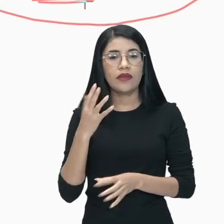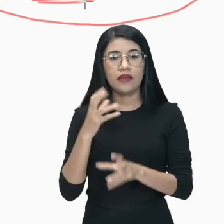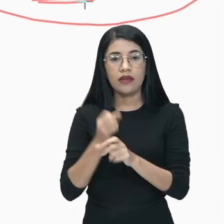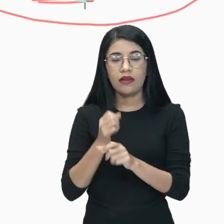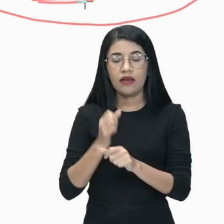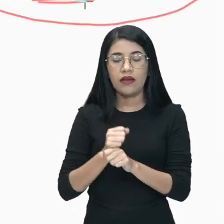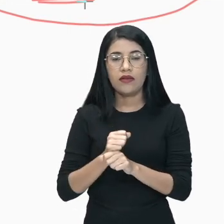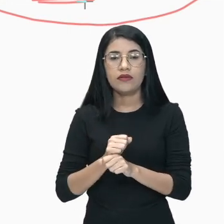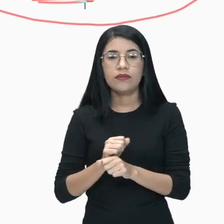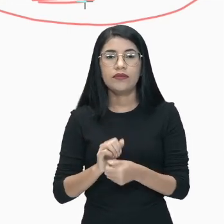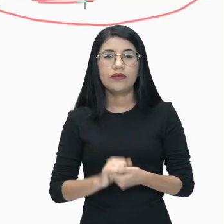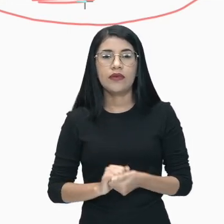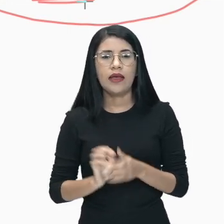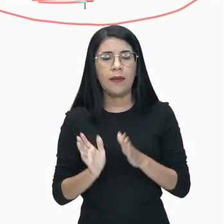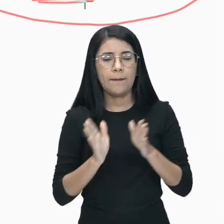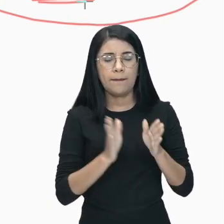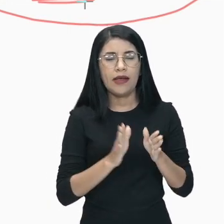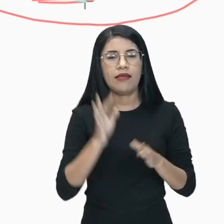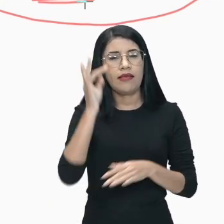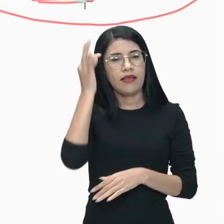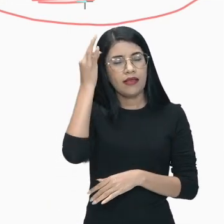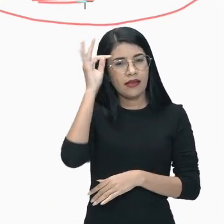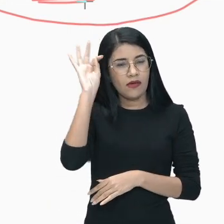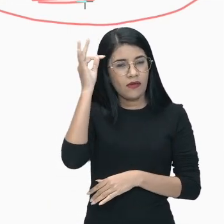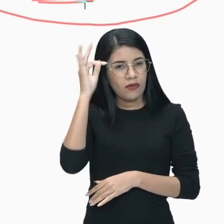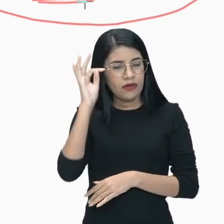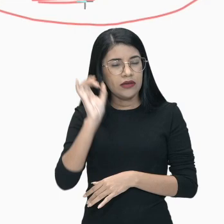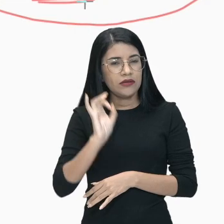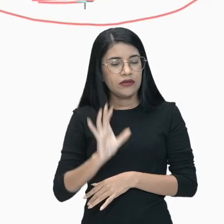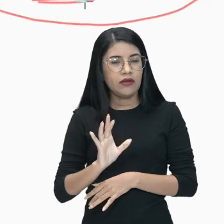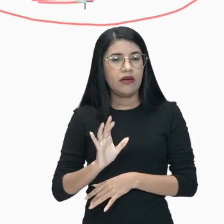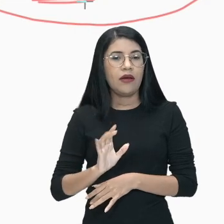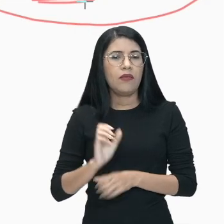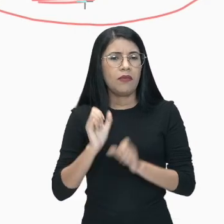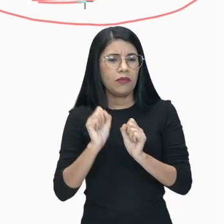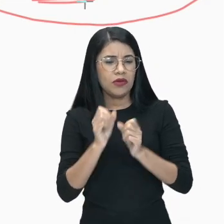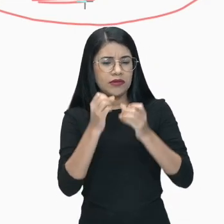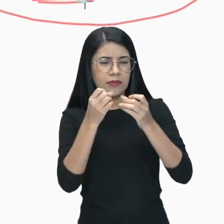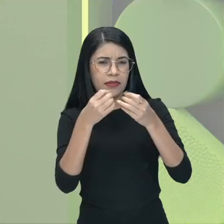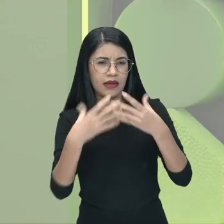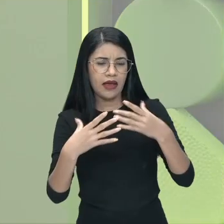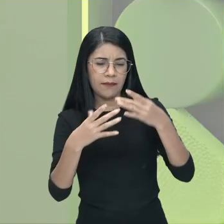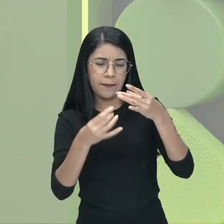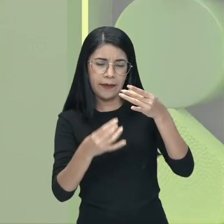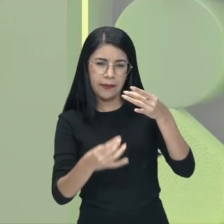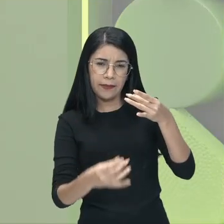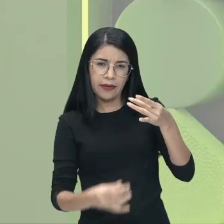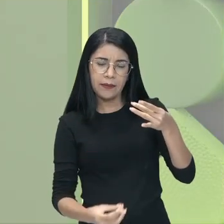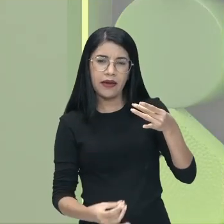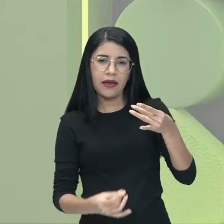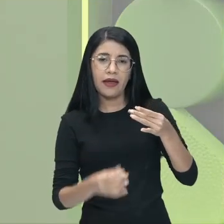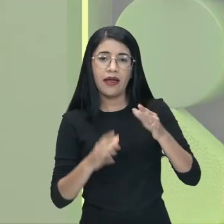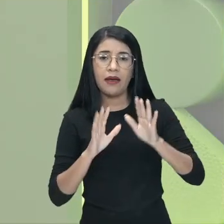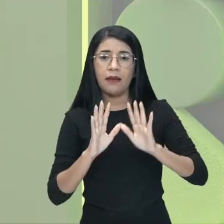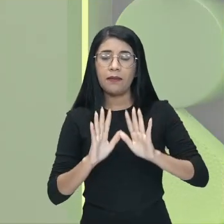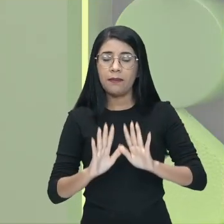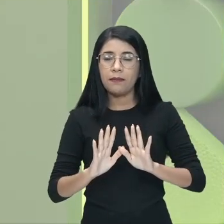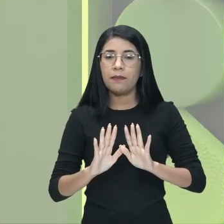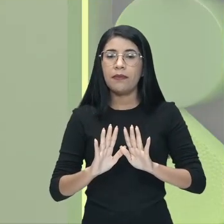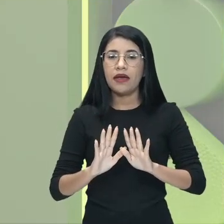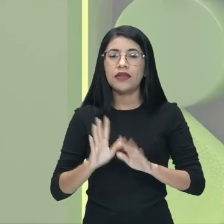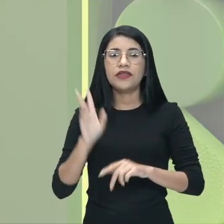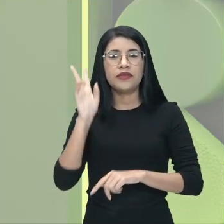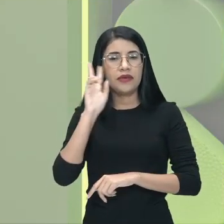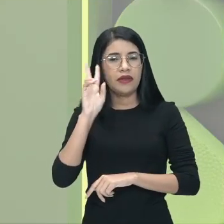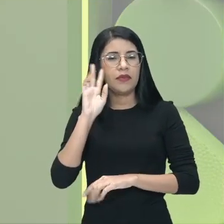uma pequena parte teórica, né, pessoal? Porque a gente poderia falar mais ainda sobre a teoria da força, mas a gente relembrou